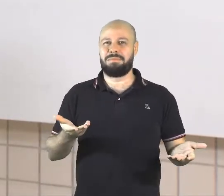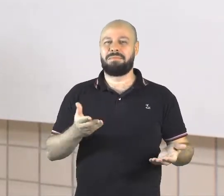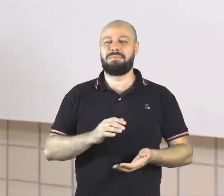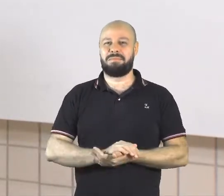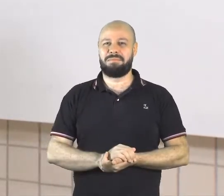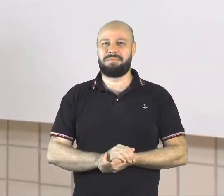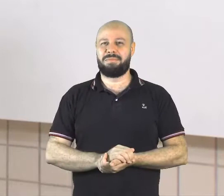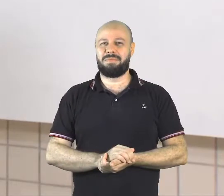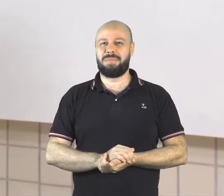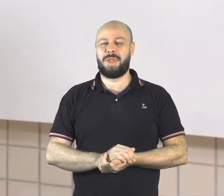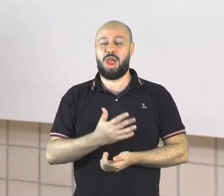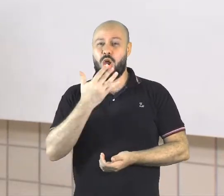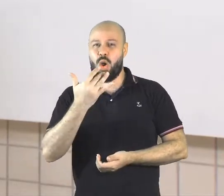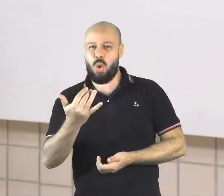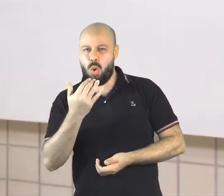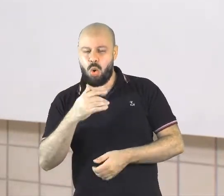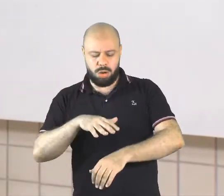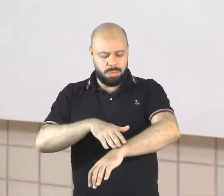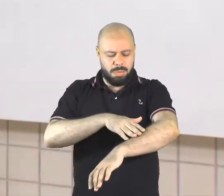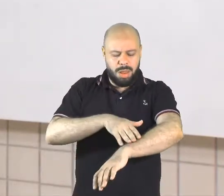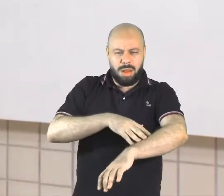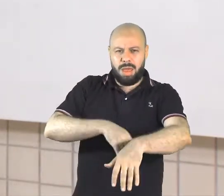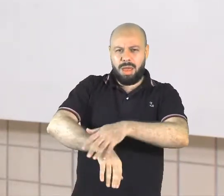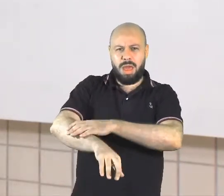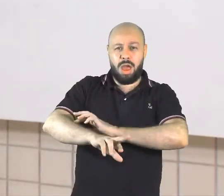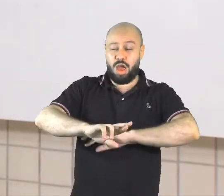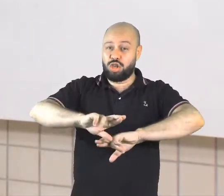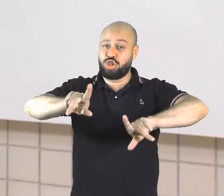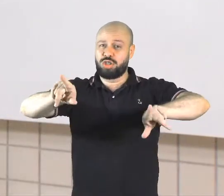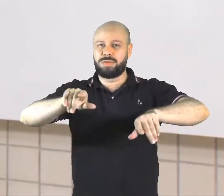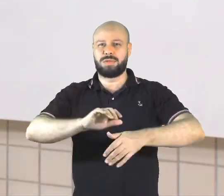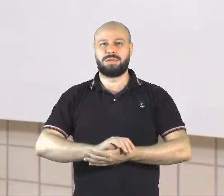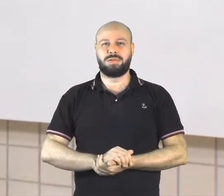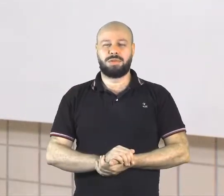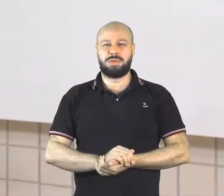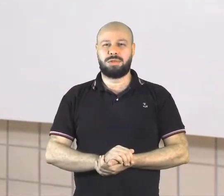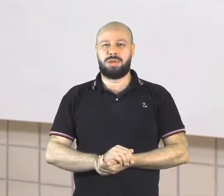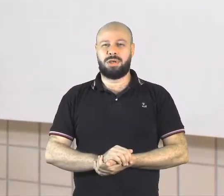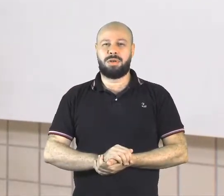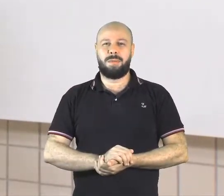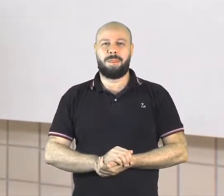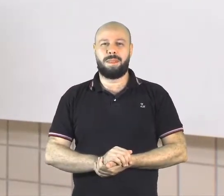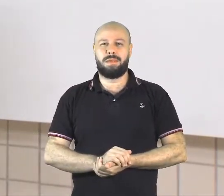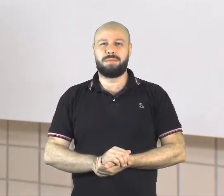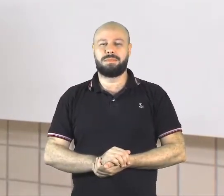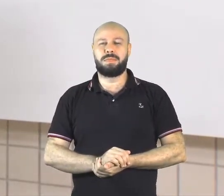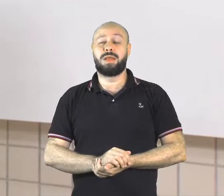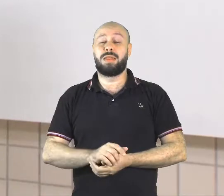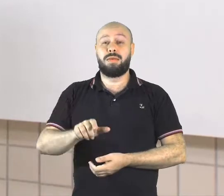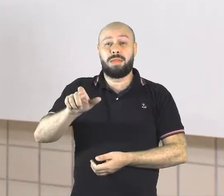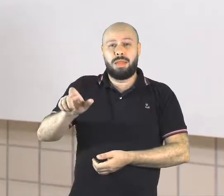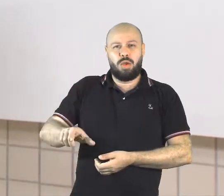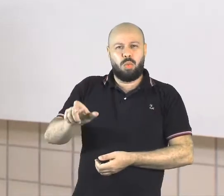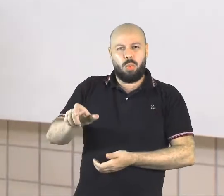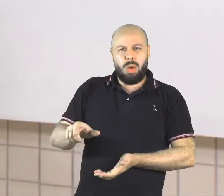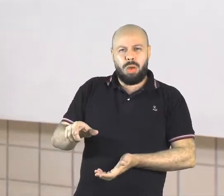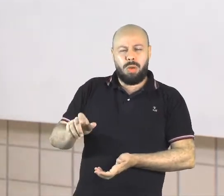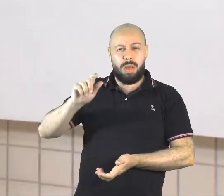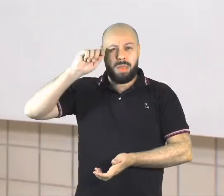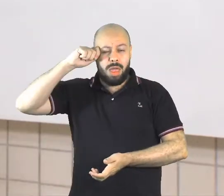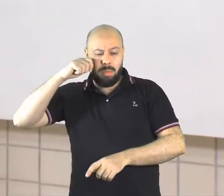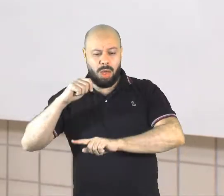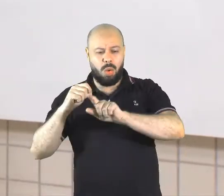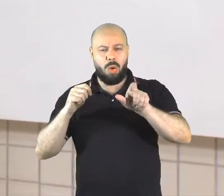diferentes, de cores diferentes, cores de pele diferentes, né? Porque vocês veem aí que tem um menininho que é branquinho e o outro